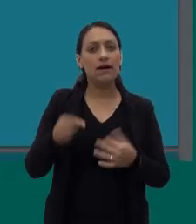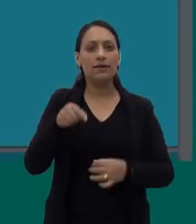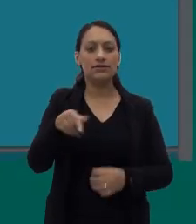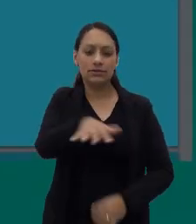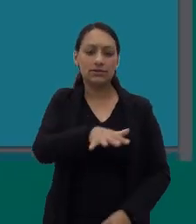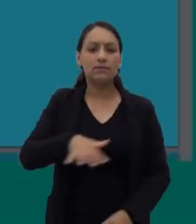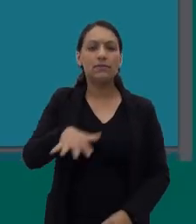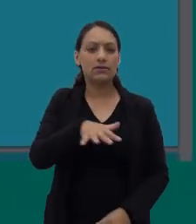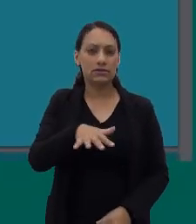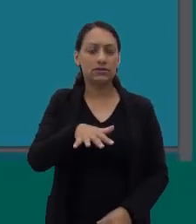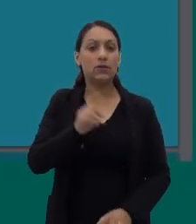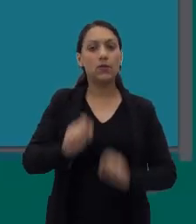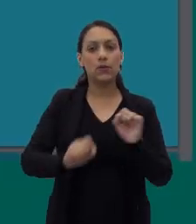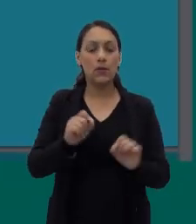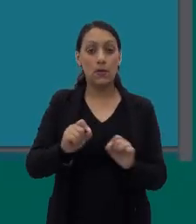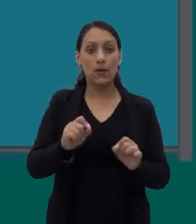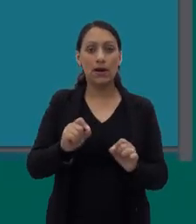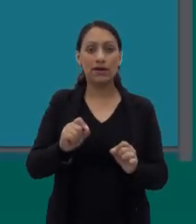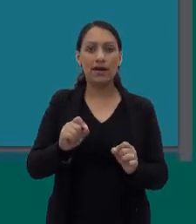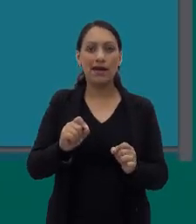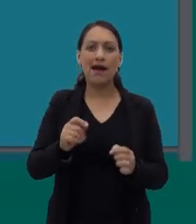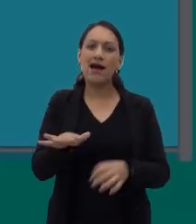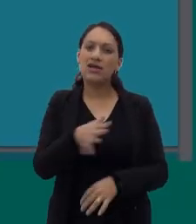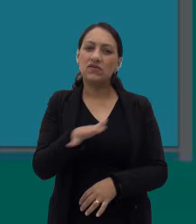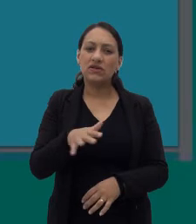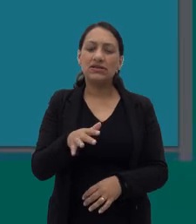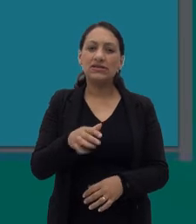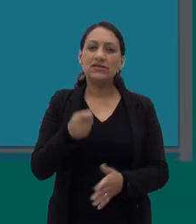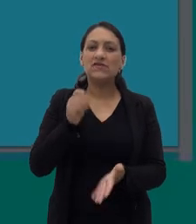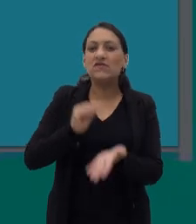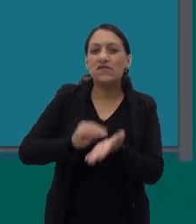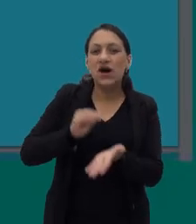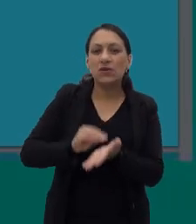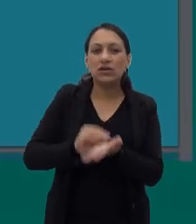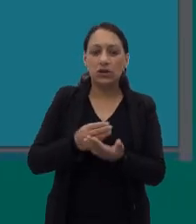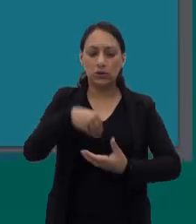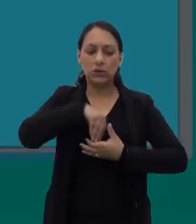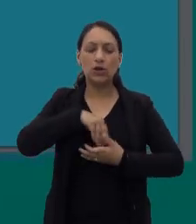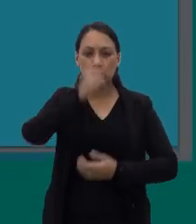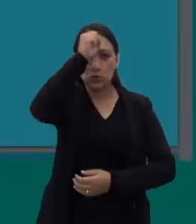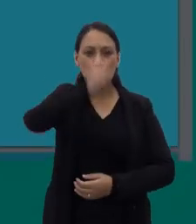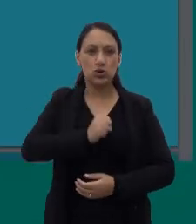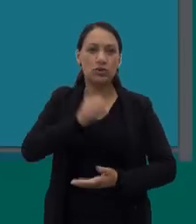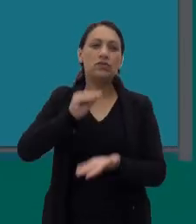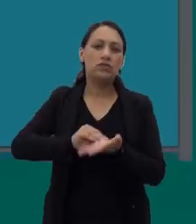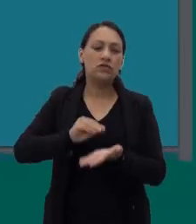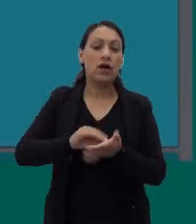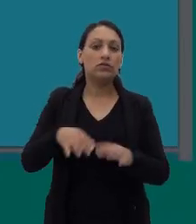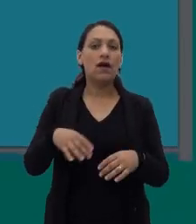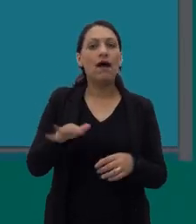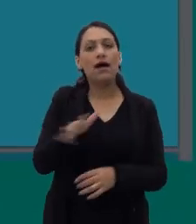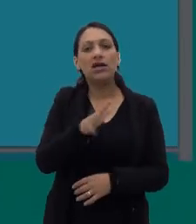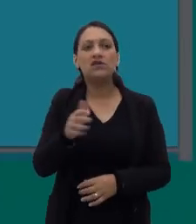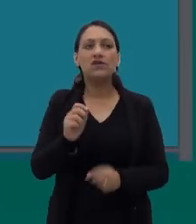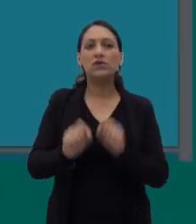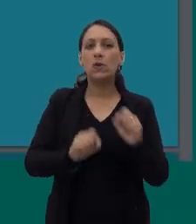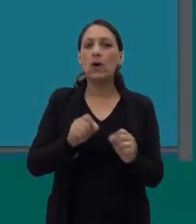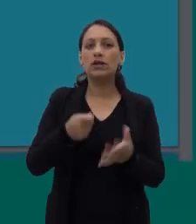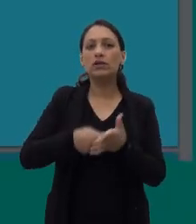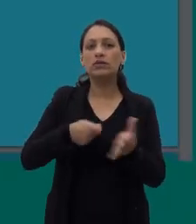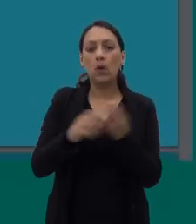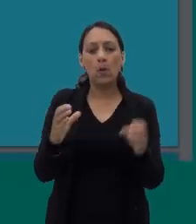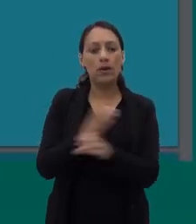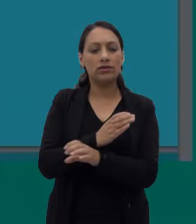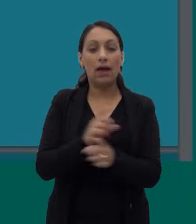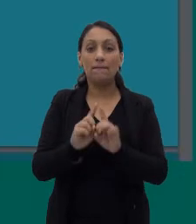espaço, né, que está em branco, né, que tem uma lacuna ali dentro do sujeito, que está sendo preenchido para, de certa forma, não